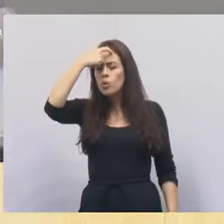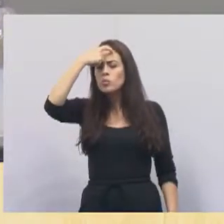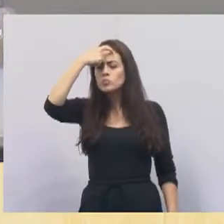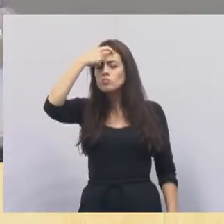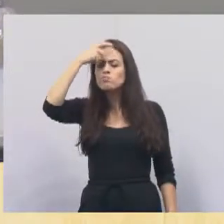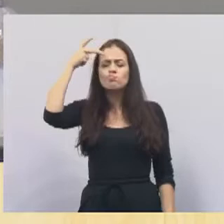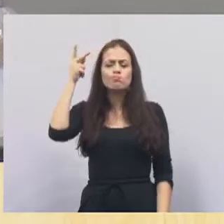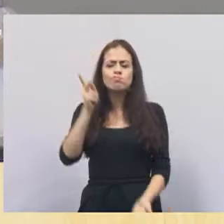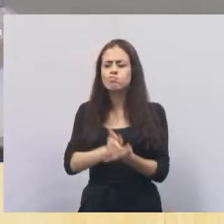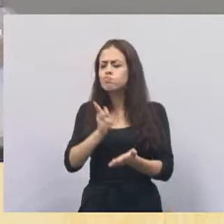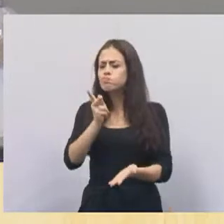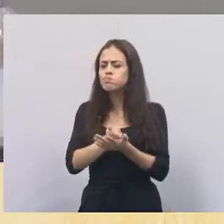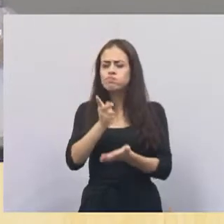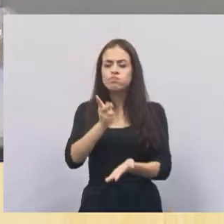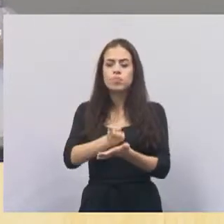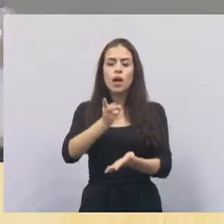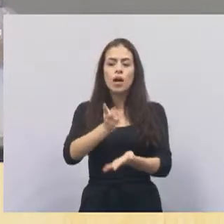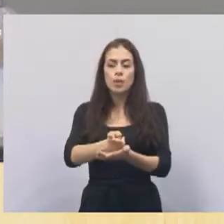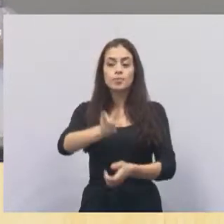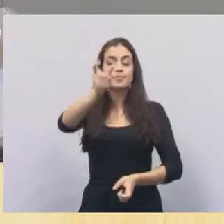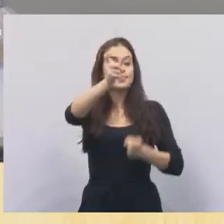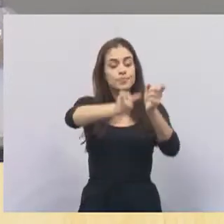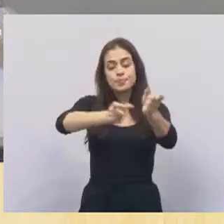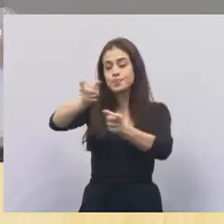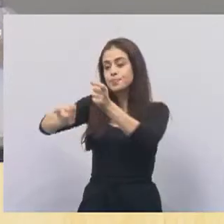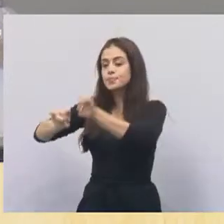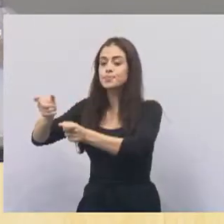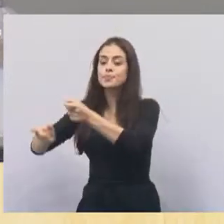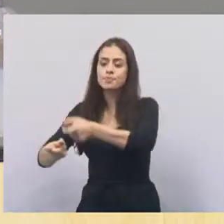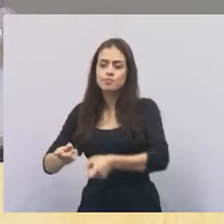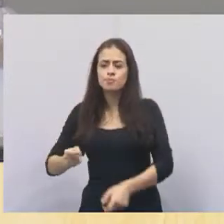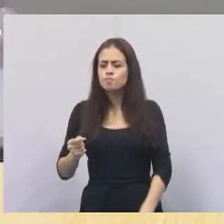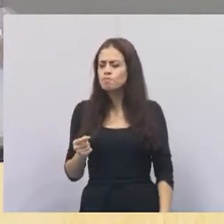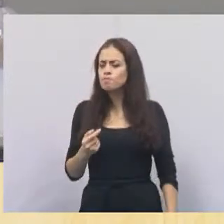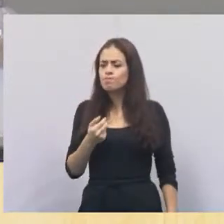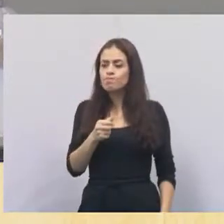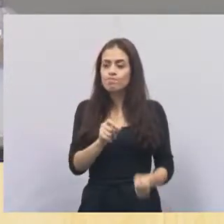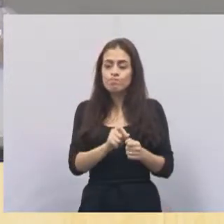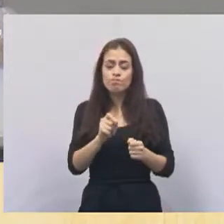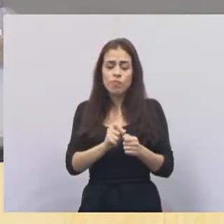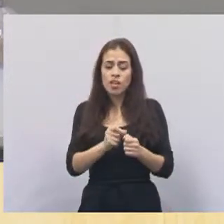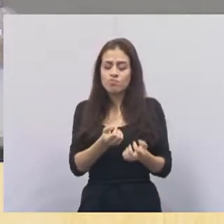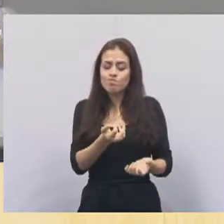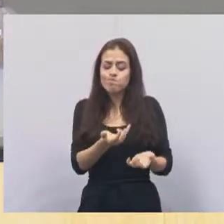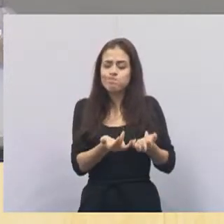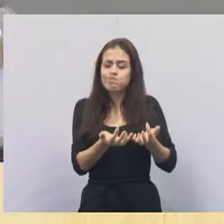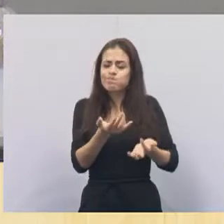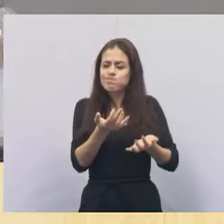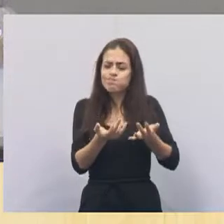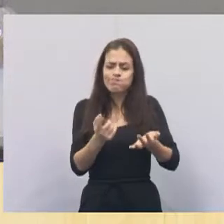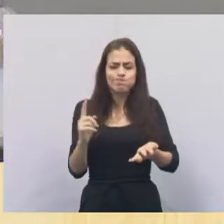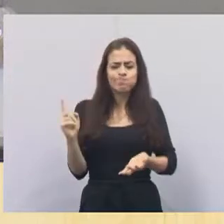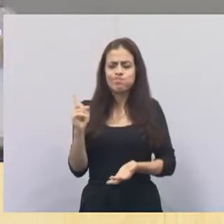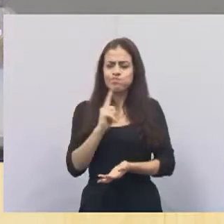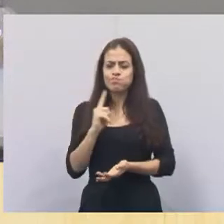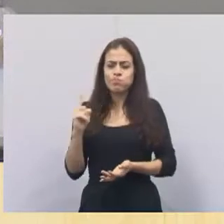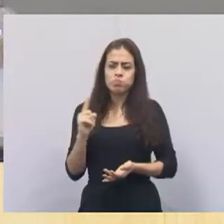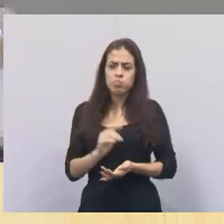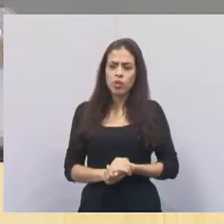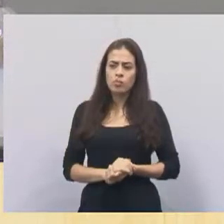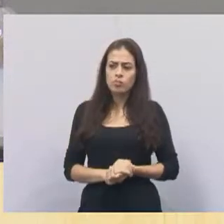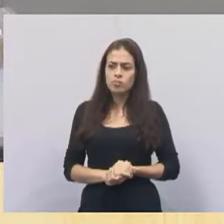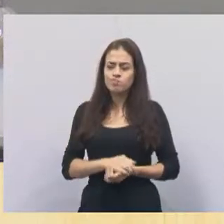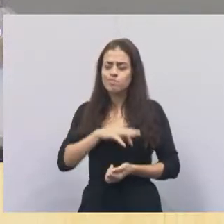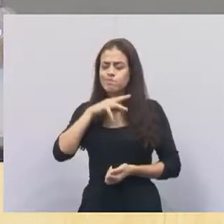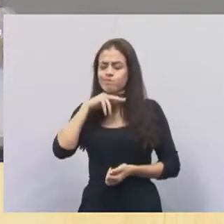permanente para que as pessoas elas possam não fazer isso porque queimada é terrível